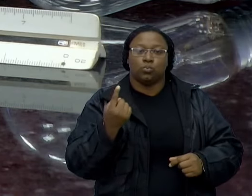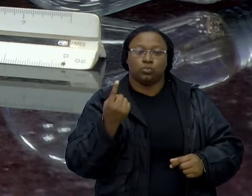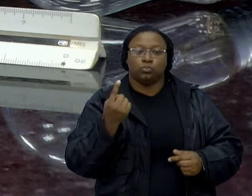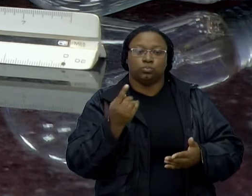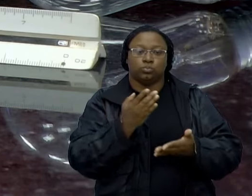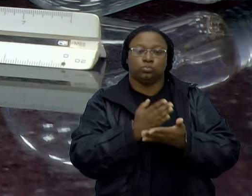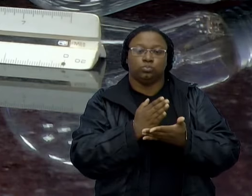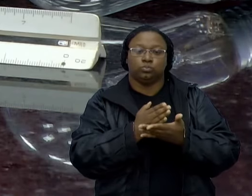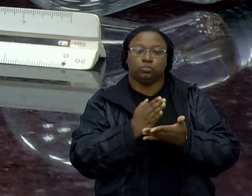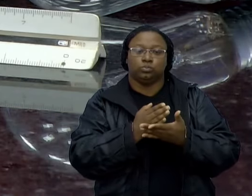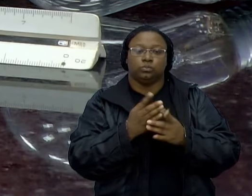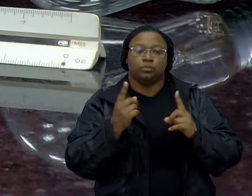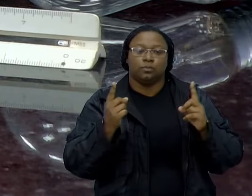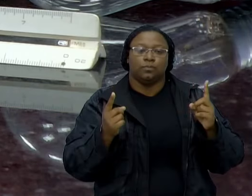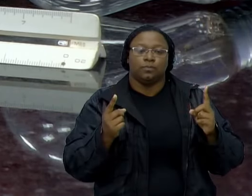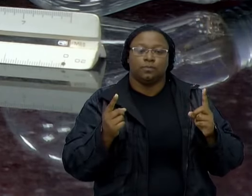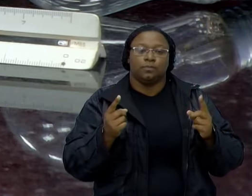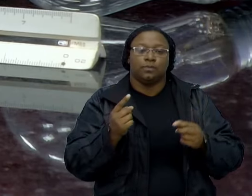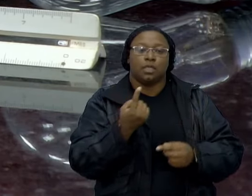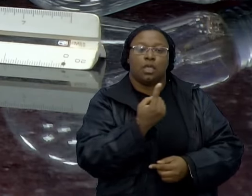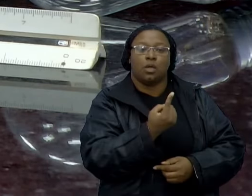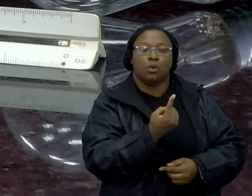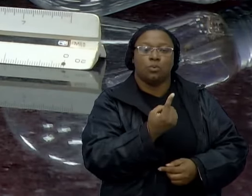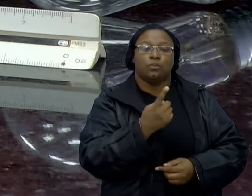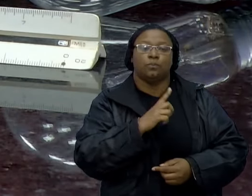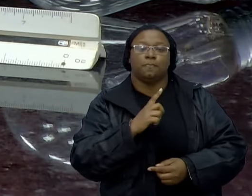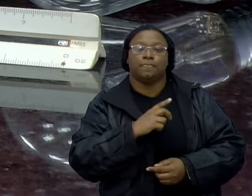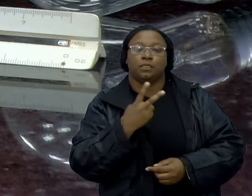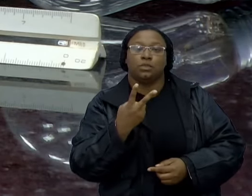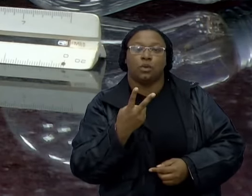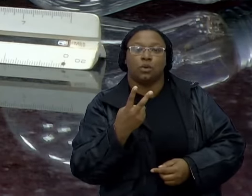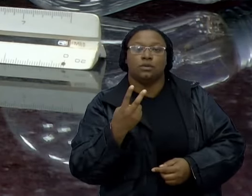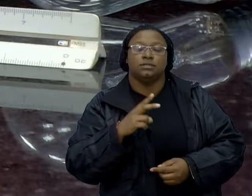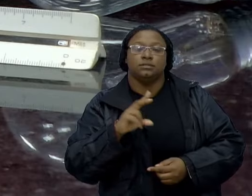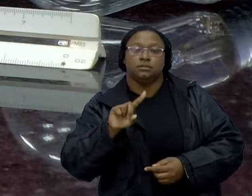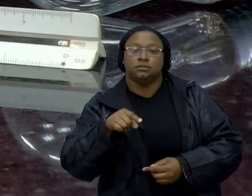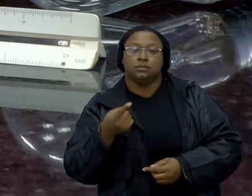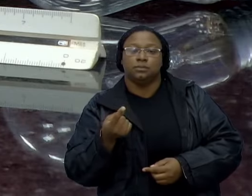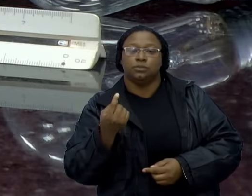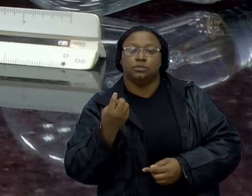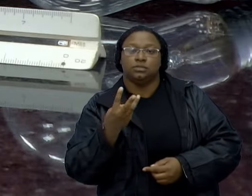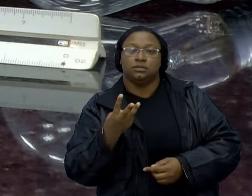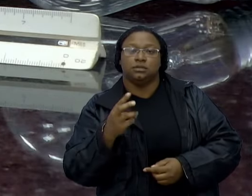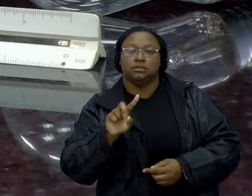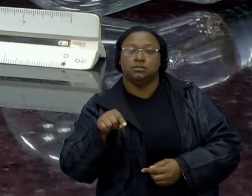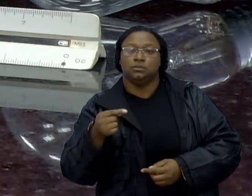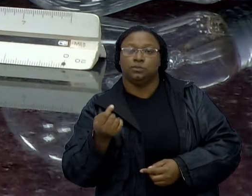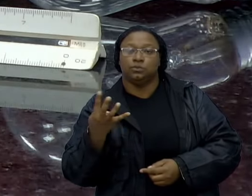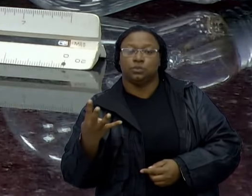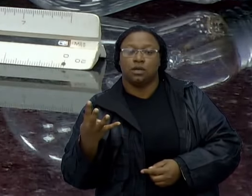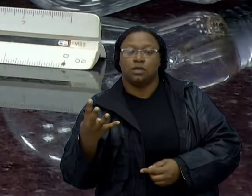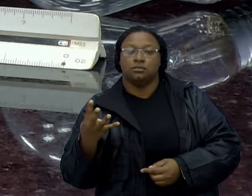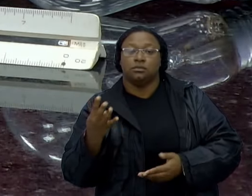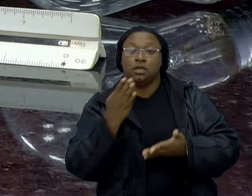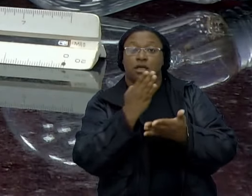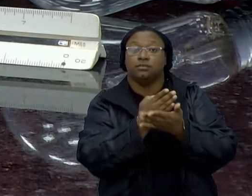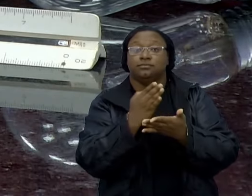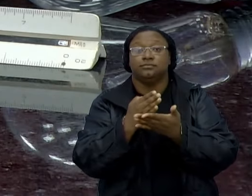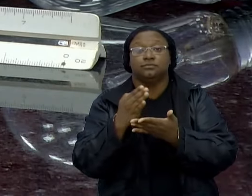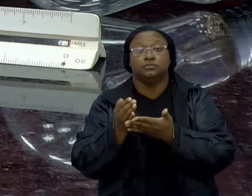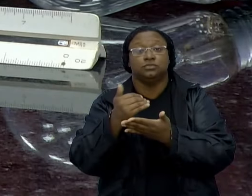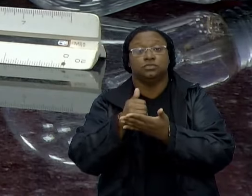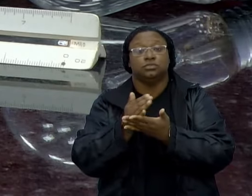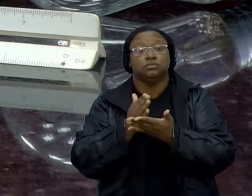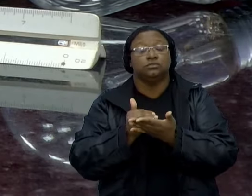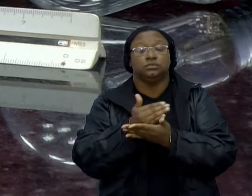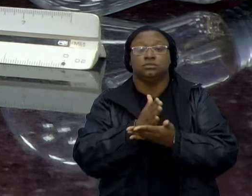tem 1 metro aqui, ó? Aqui 2, aqui 3, 4. Então essa escala aqui ela já está dividida para